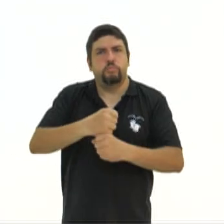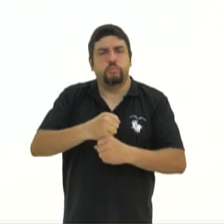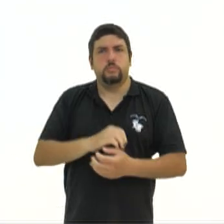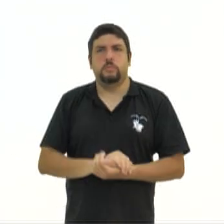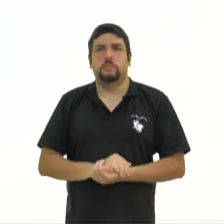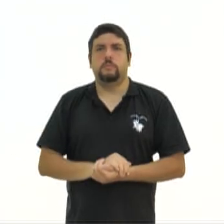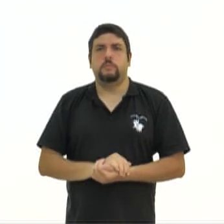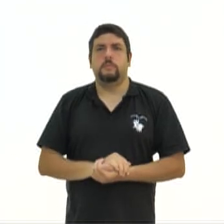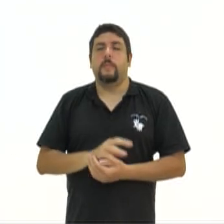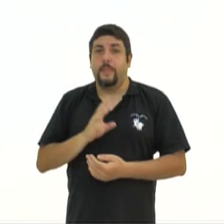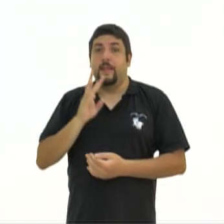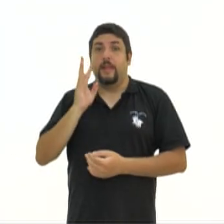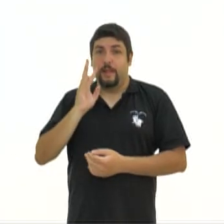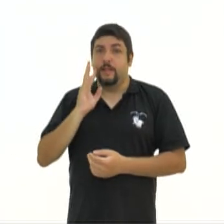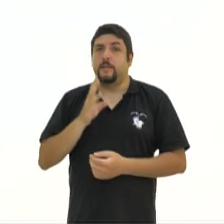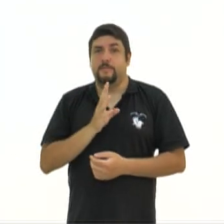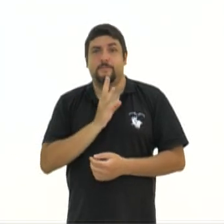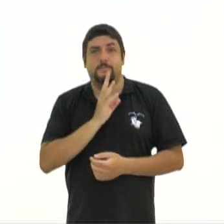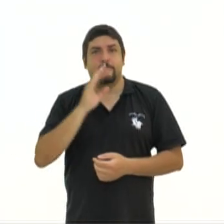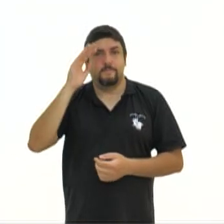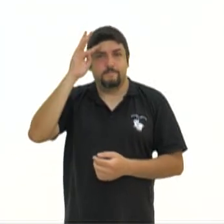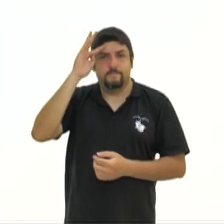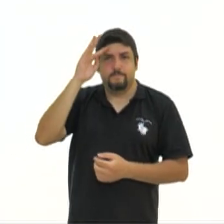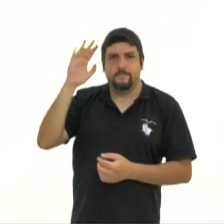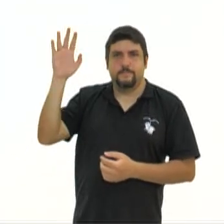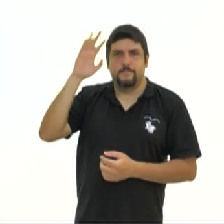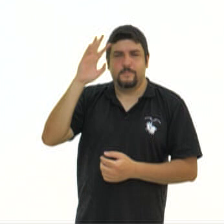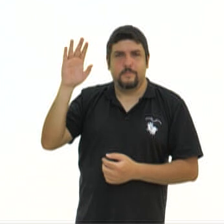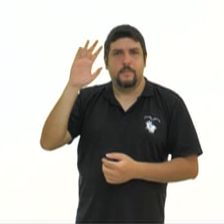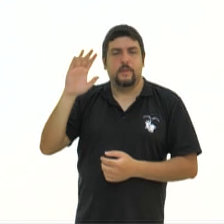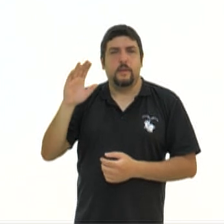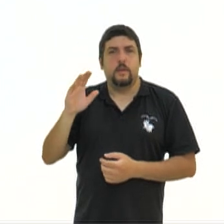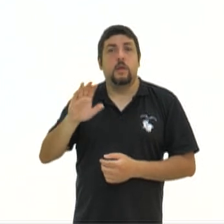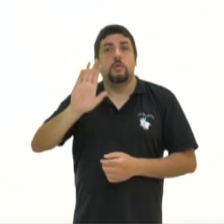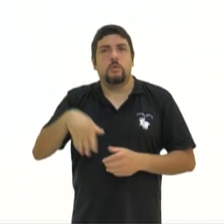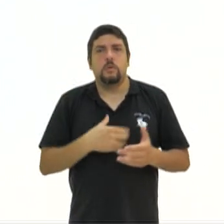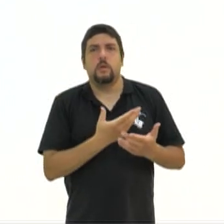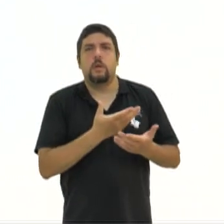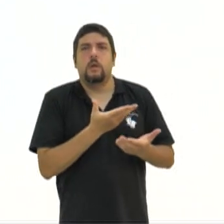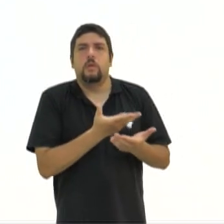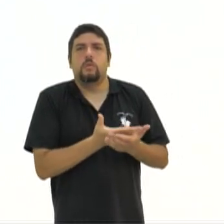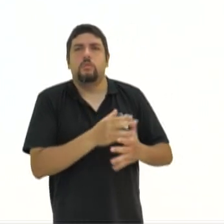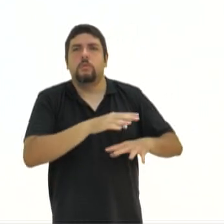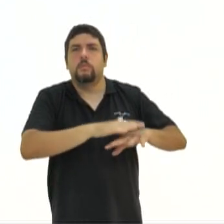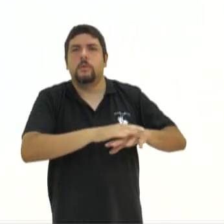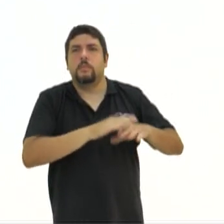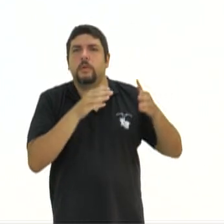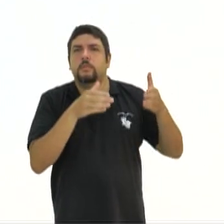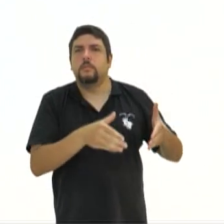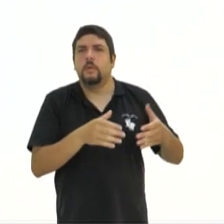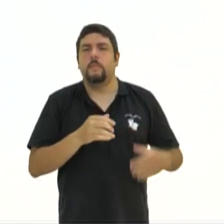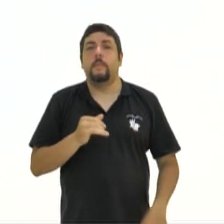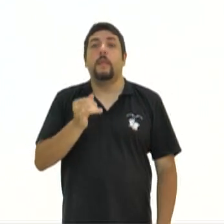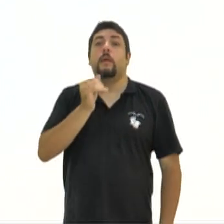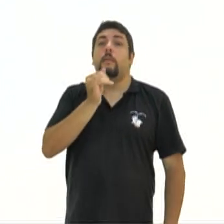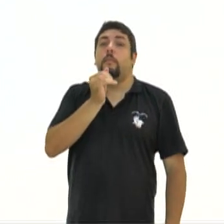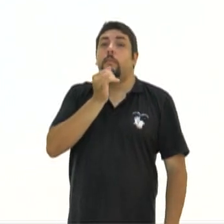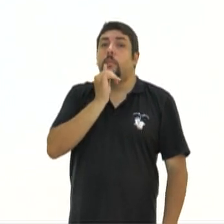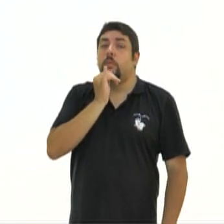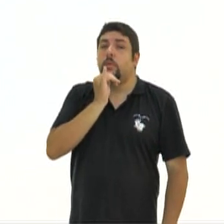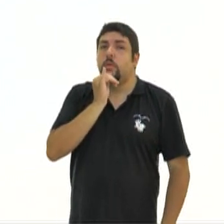gente conhecer essas teorias, porque a gente já estudou isso também em matemática. Lembrem lá, por exemplo, das